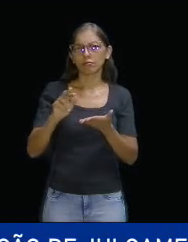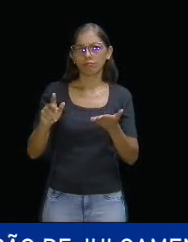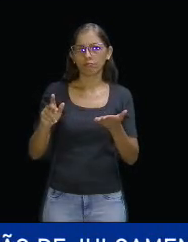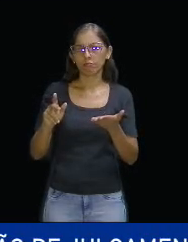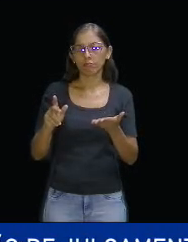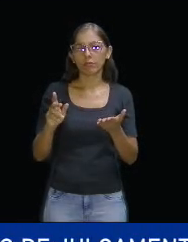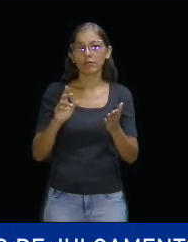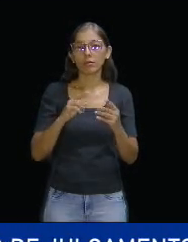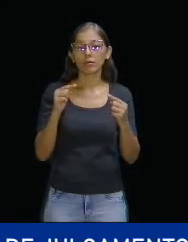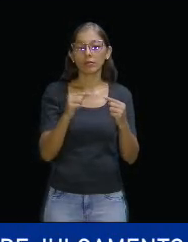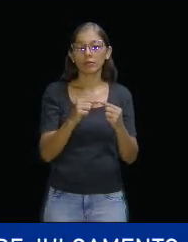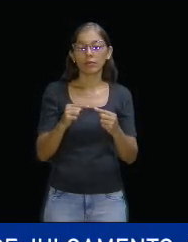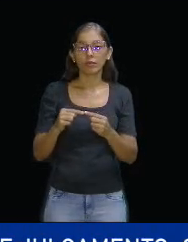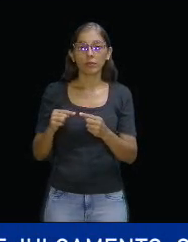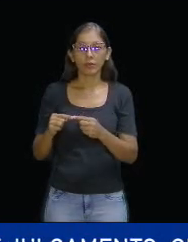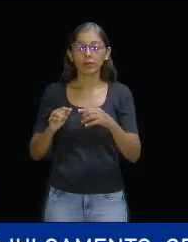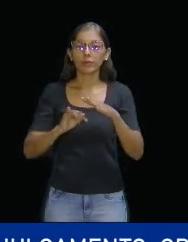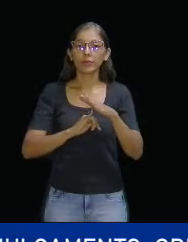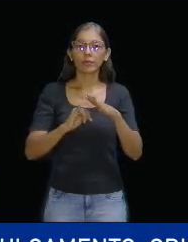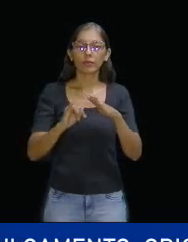publicidade institucional questionada